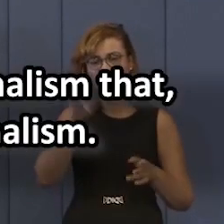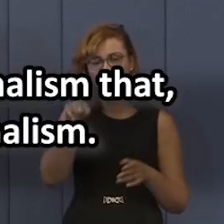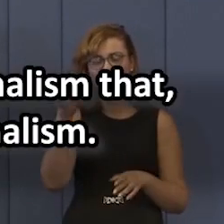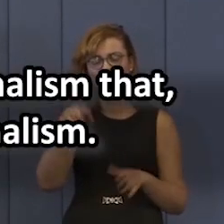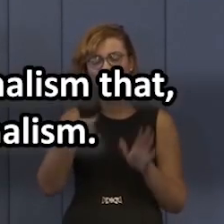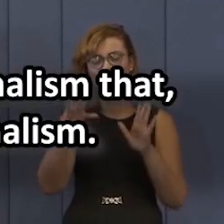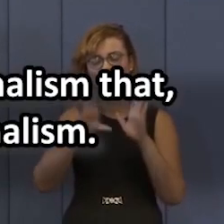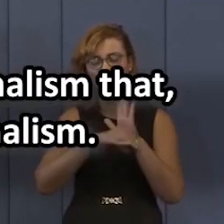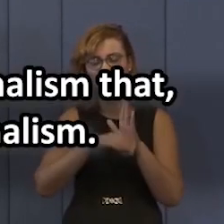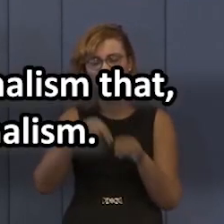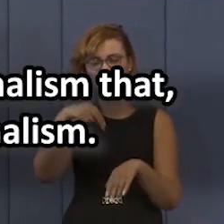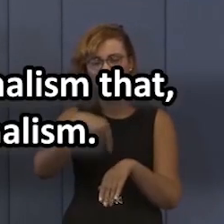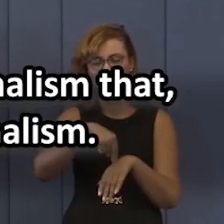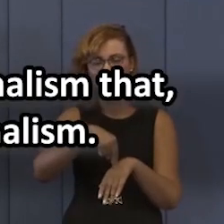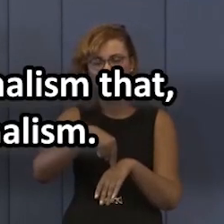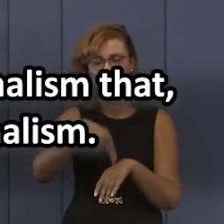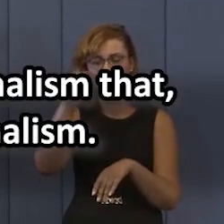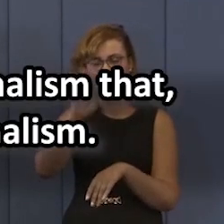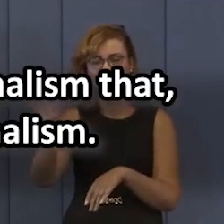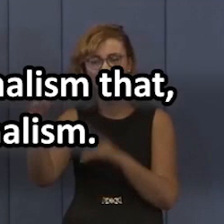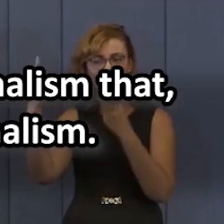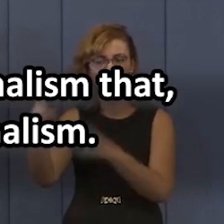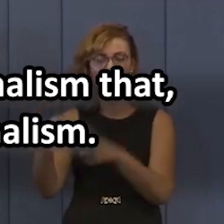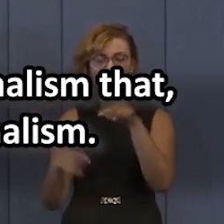esse conceito de nacionalismo